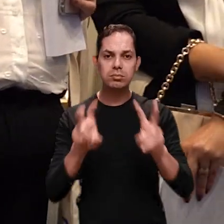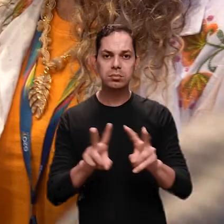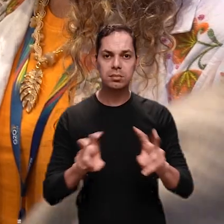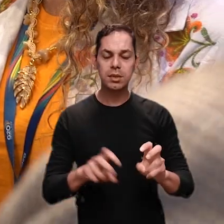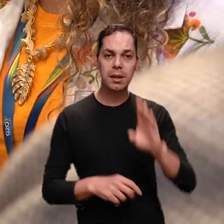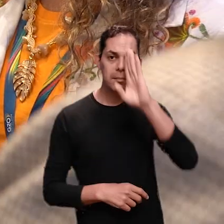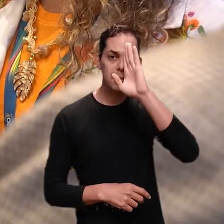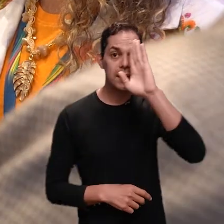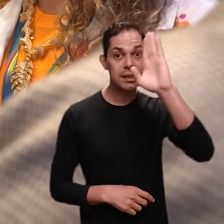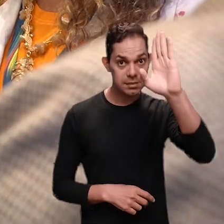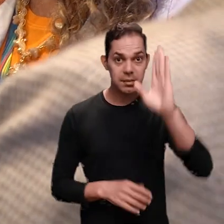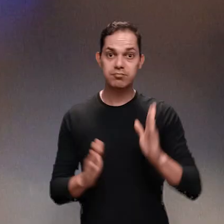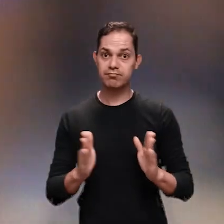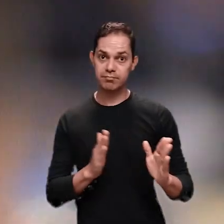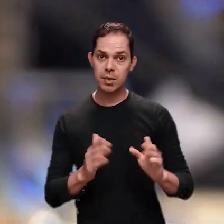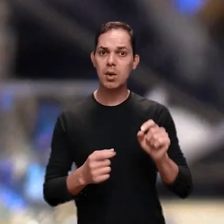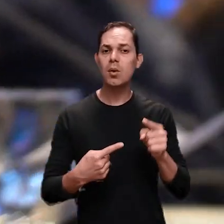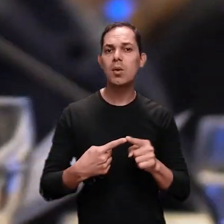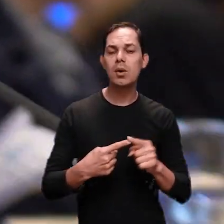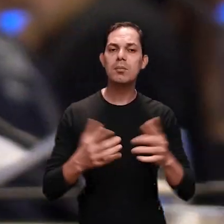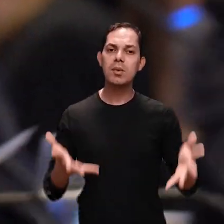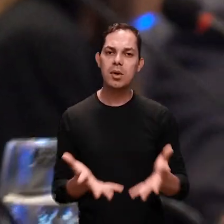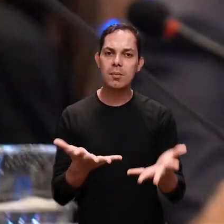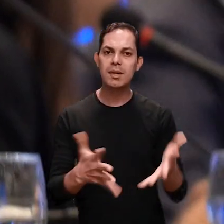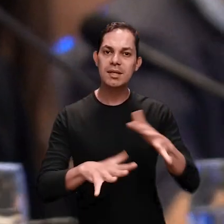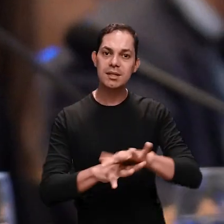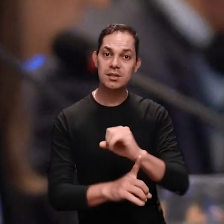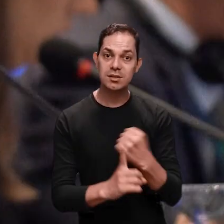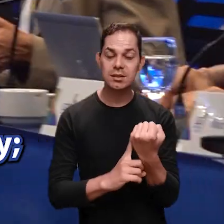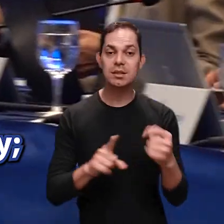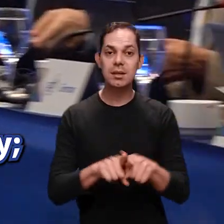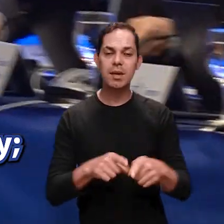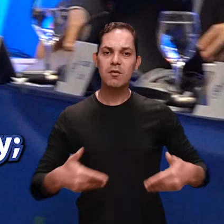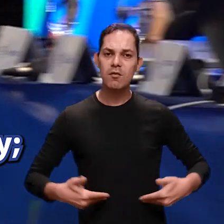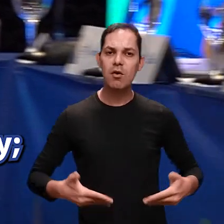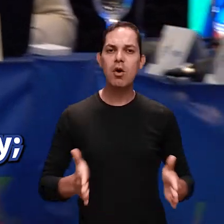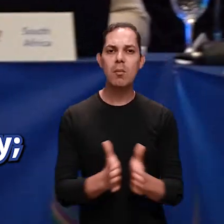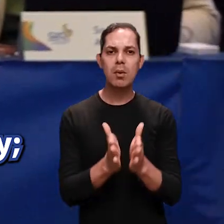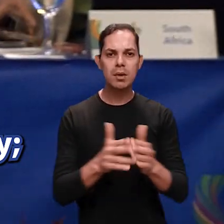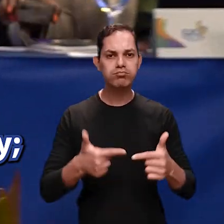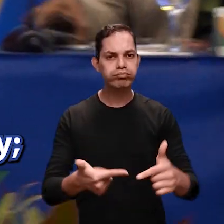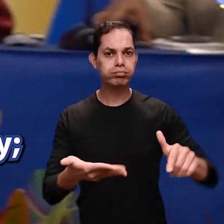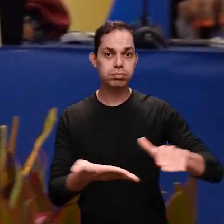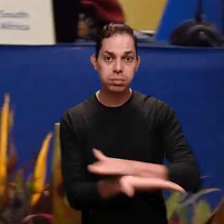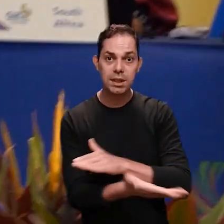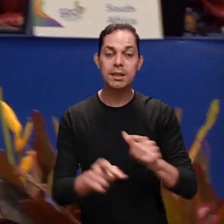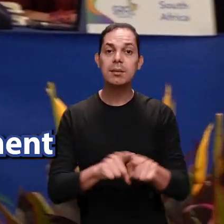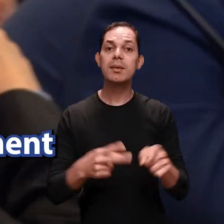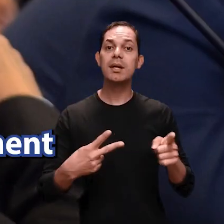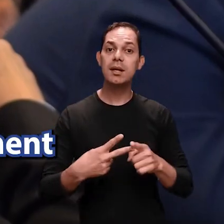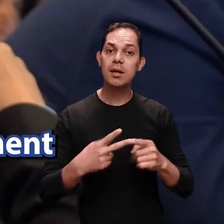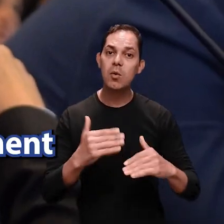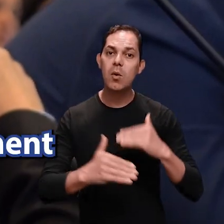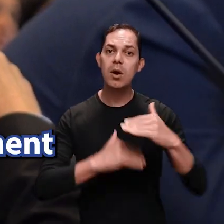eixos prioritários para este mandato: promoção da inclusão social e a luta contra a fome e a pobreza,